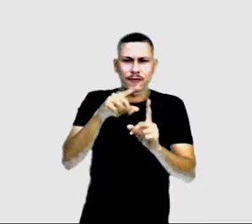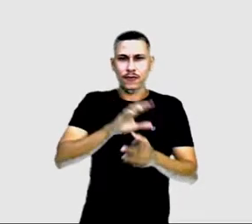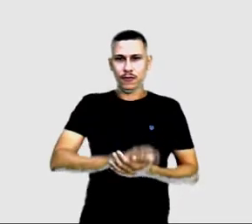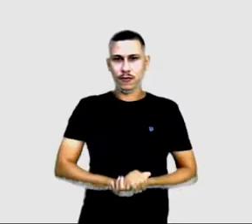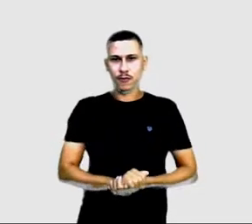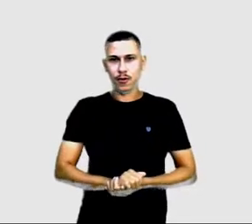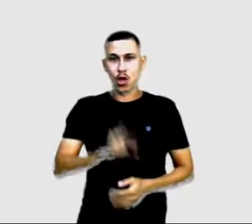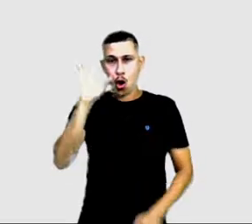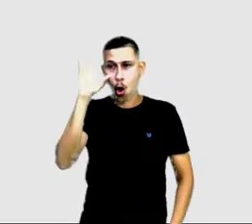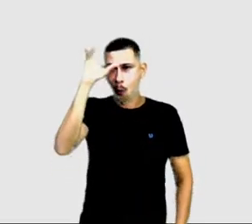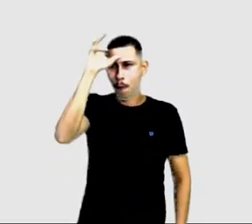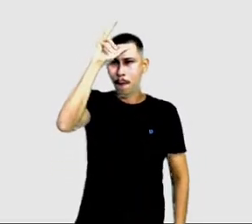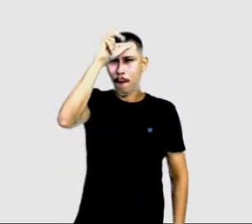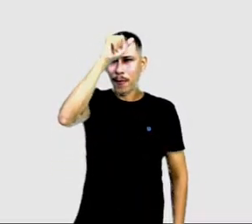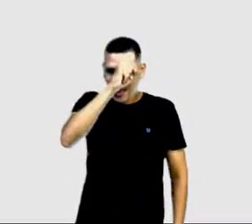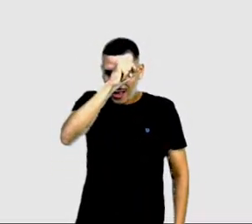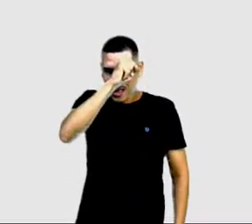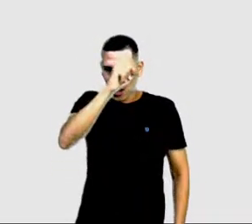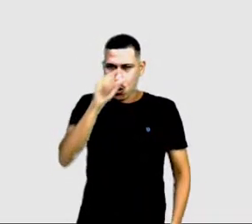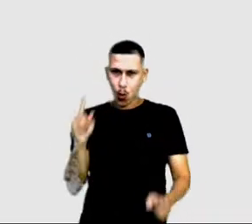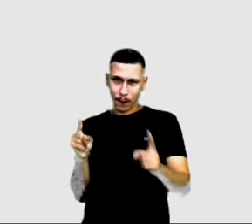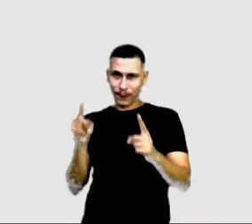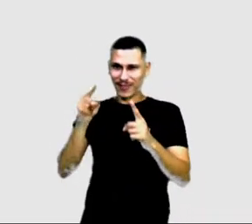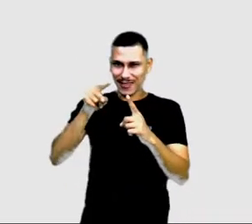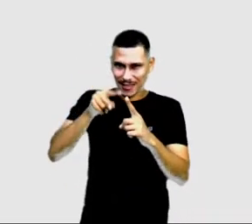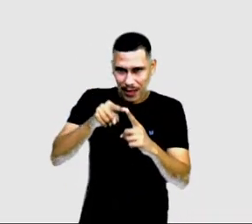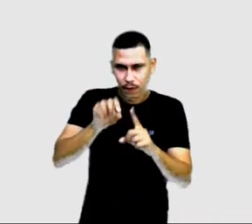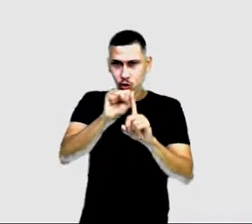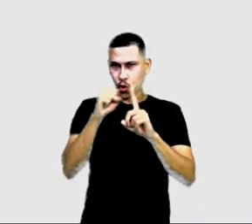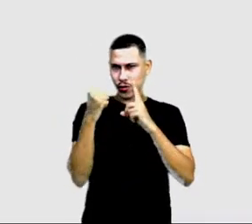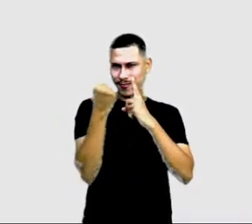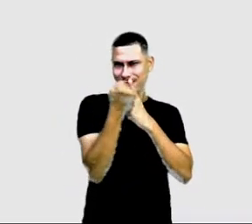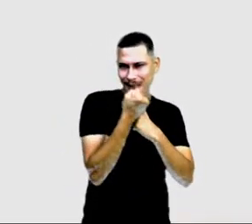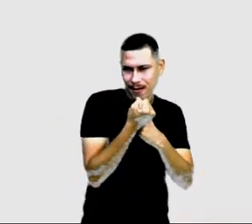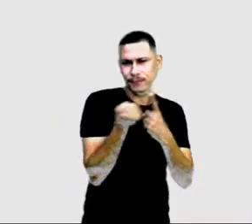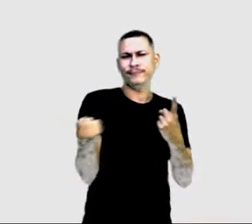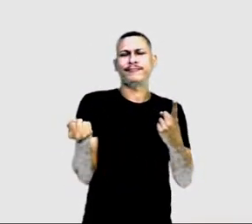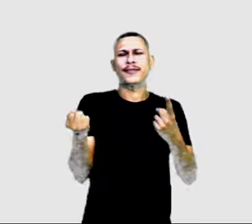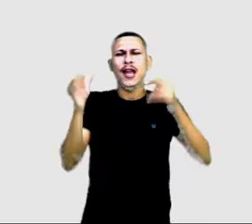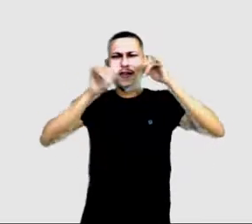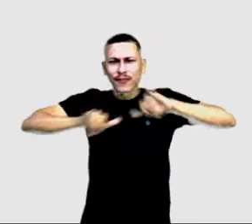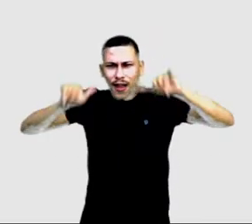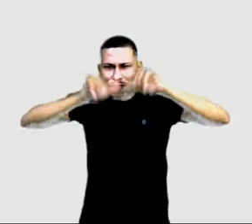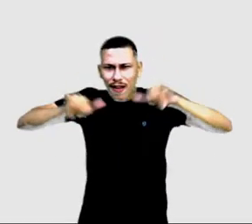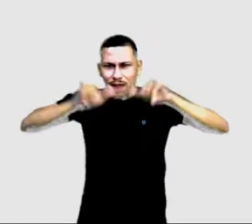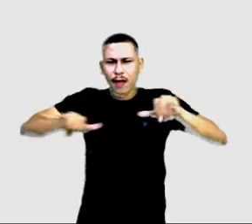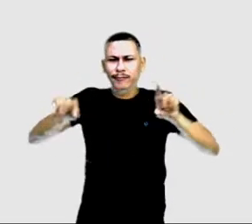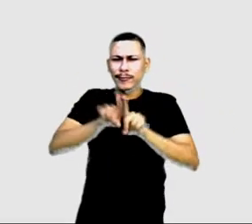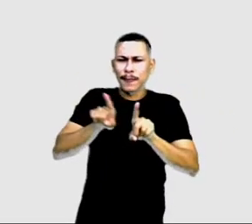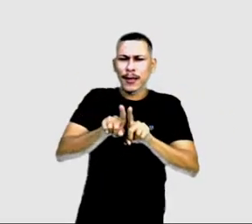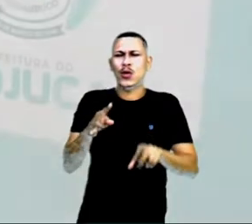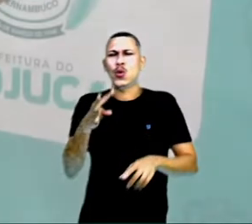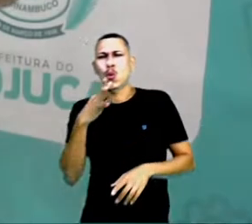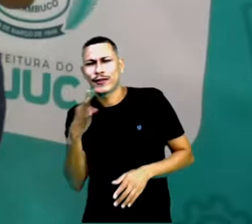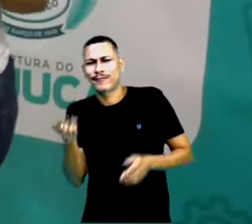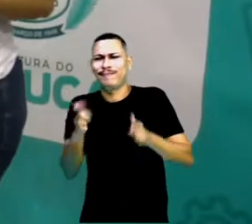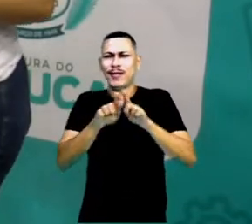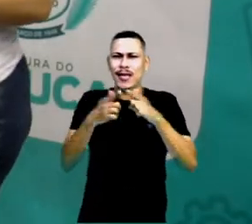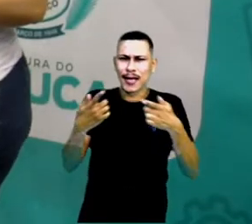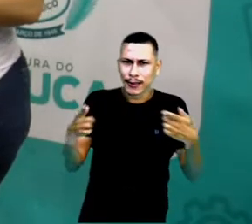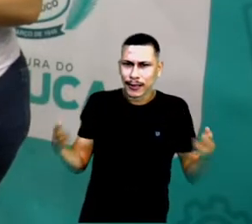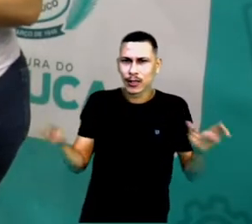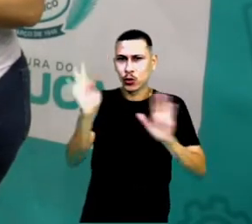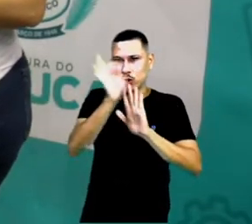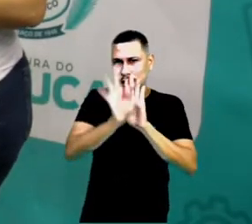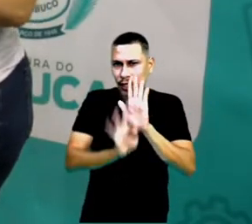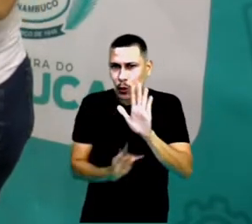Compreender a função social e a linguagem das campanhas publicitárias e também conhecer os gêneros textuais que compõem uma